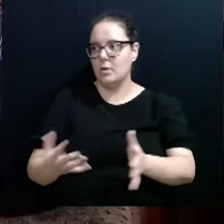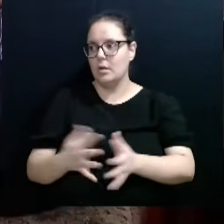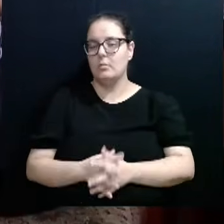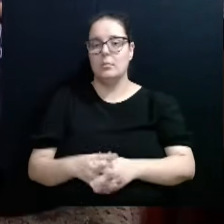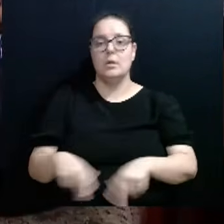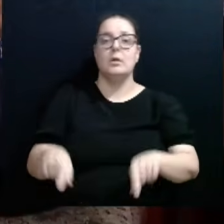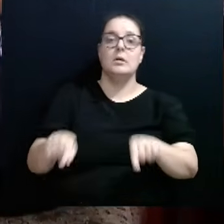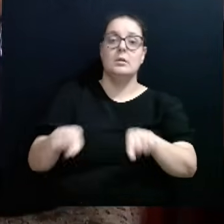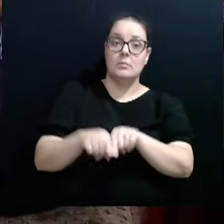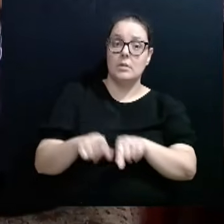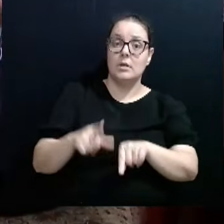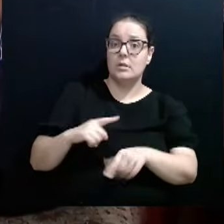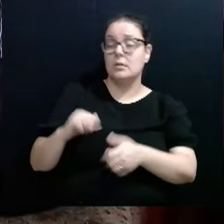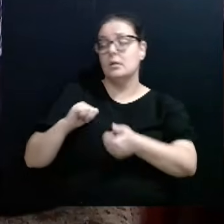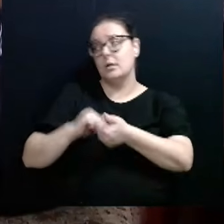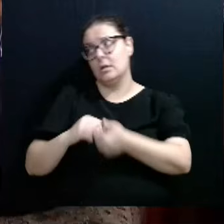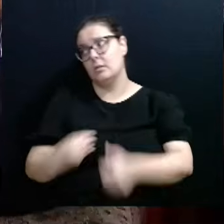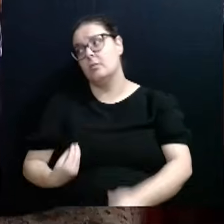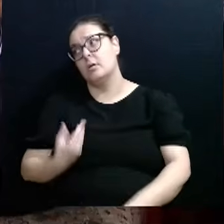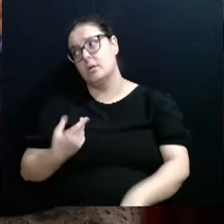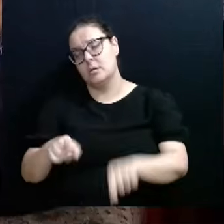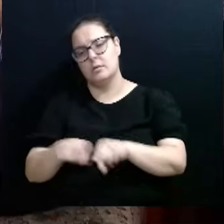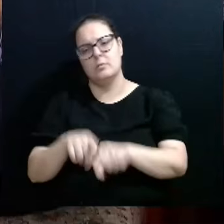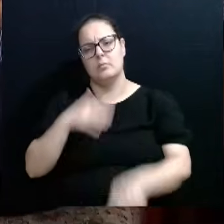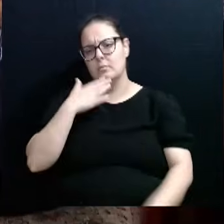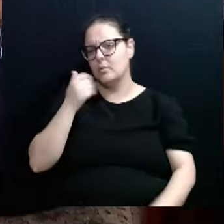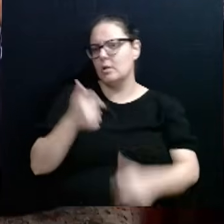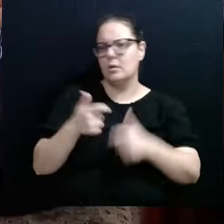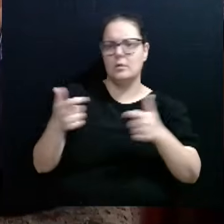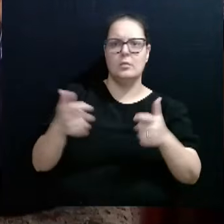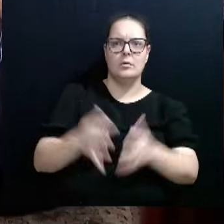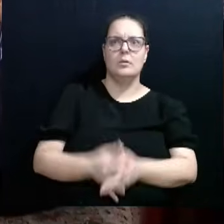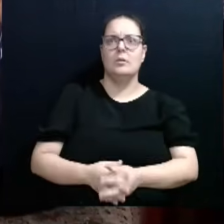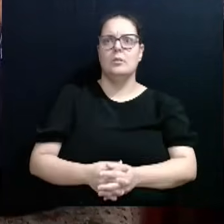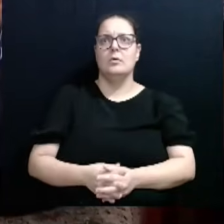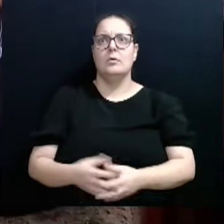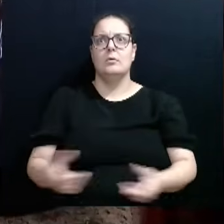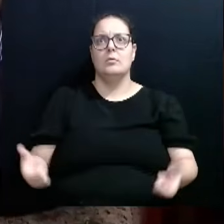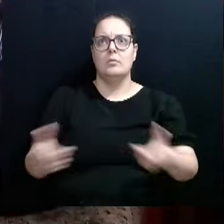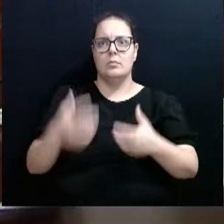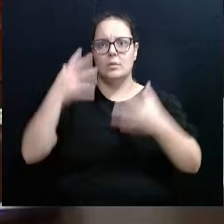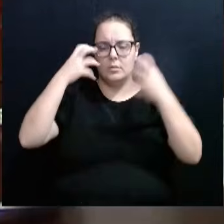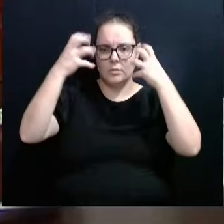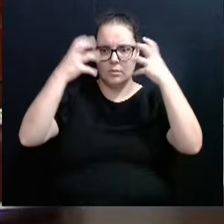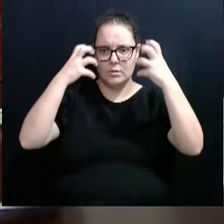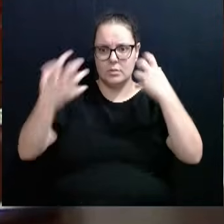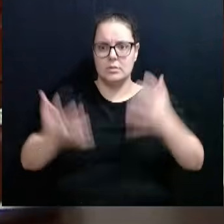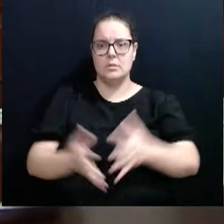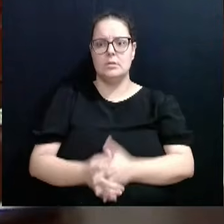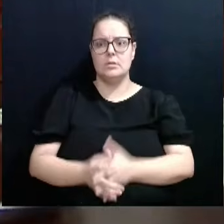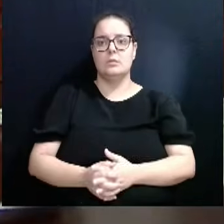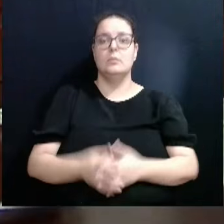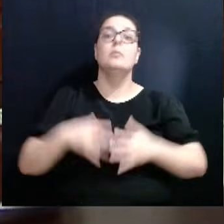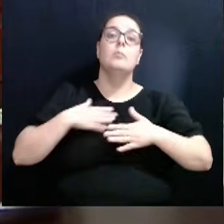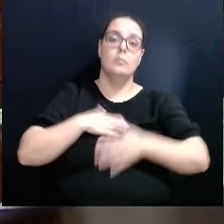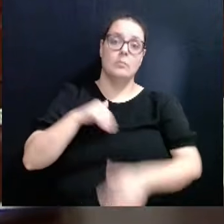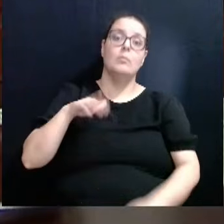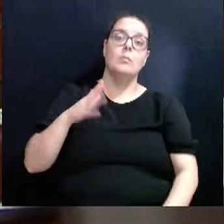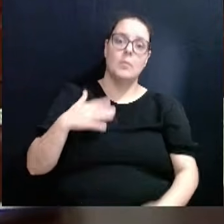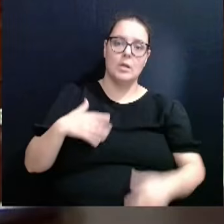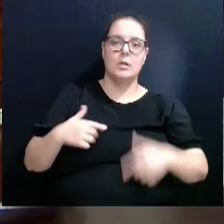da qualidade de vida, que melhorou muito, é muito menos estresse, né? Muito mais prazeroso trabalhar com isso do